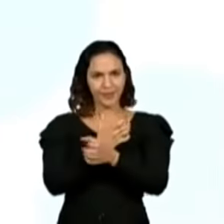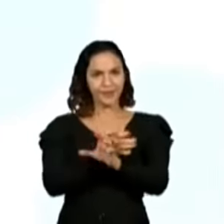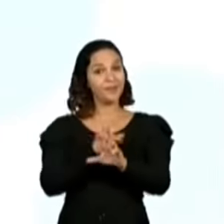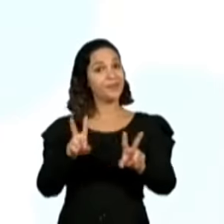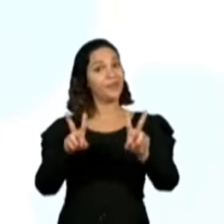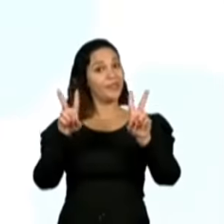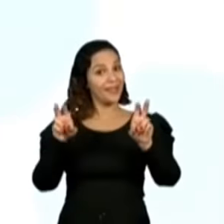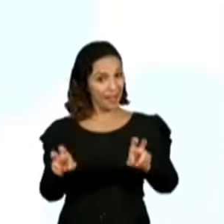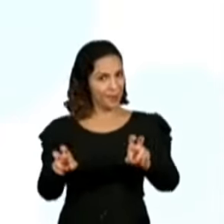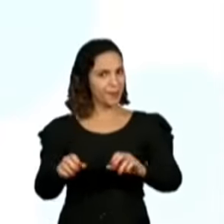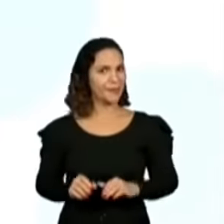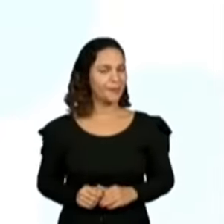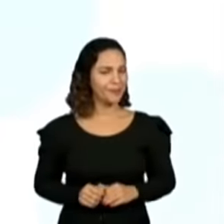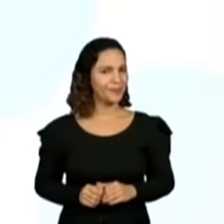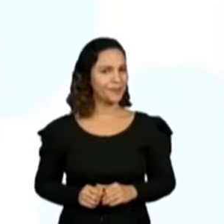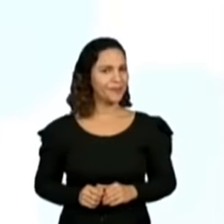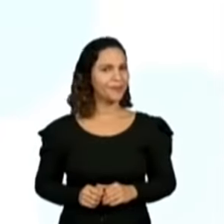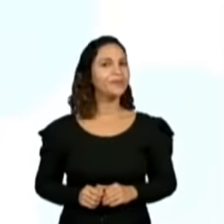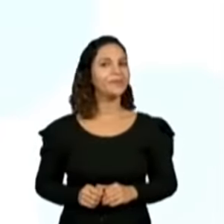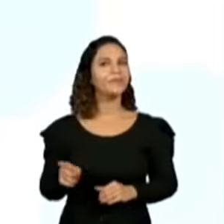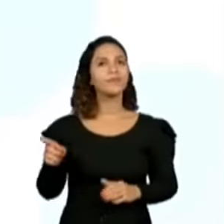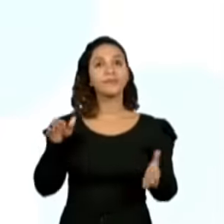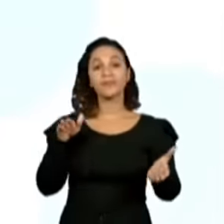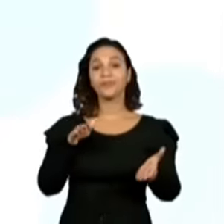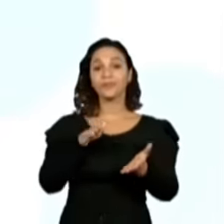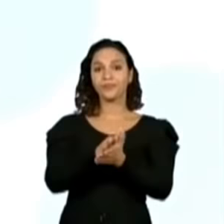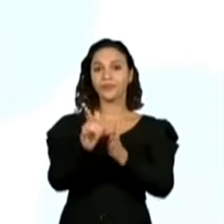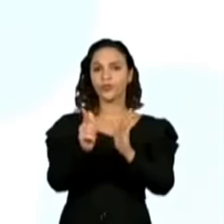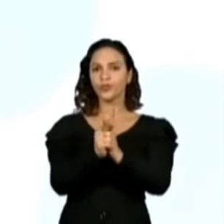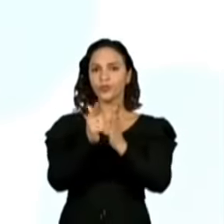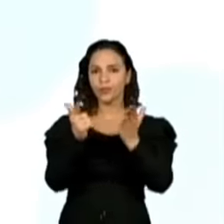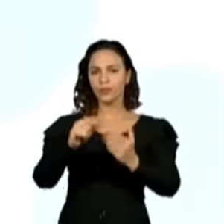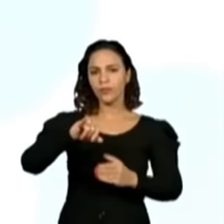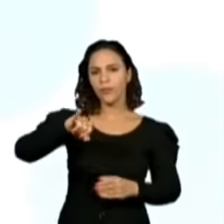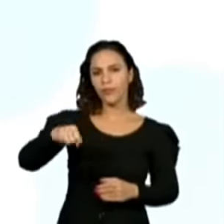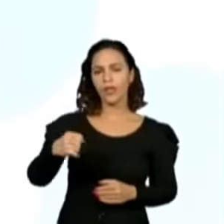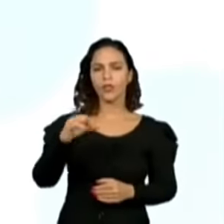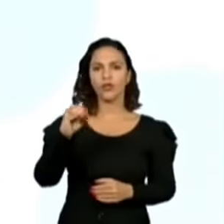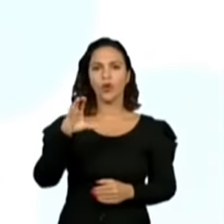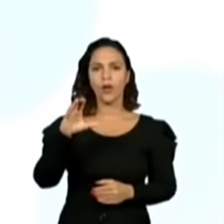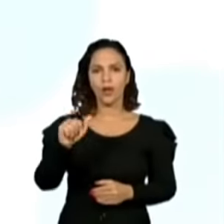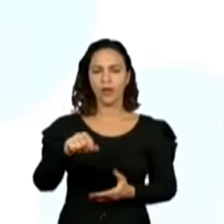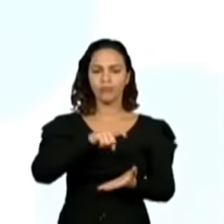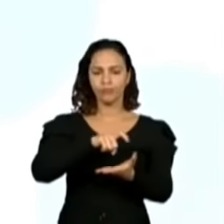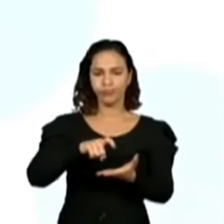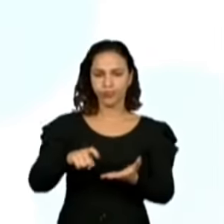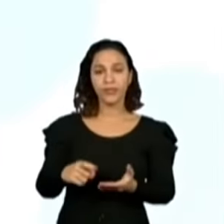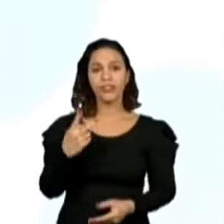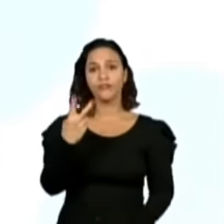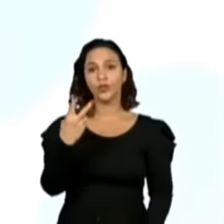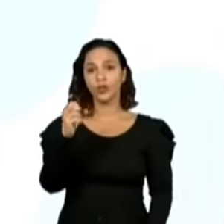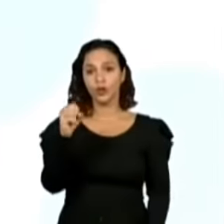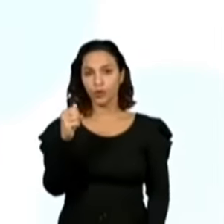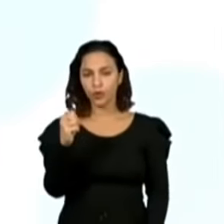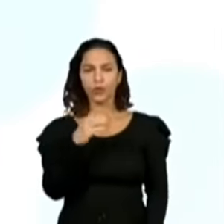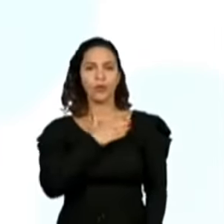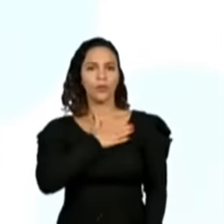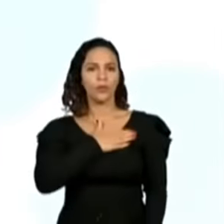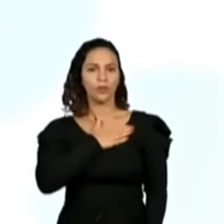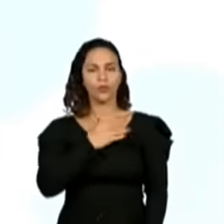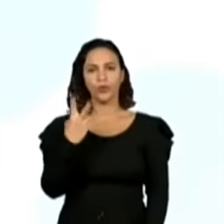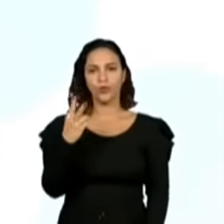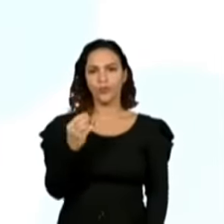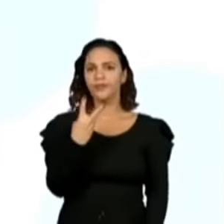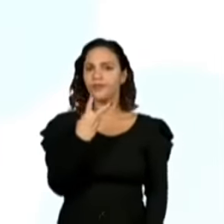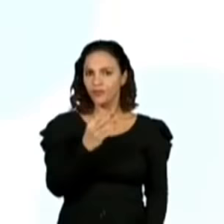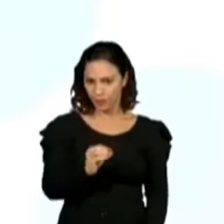nosso Você Sabia Que, Progenô? Ele foi publicado no jornal Joca, edições impressas, 28 de agosto de 2020. Você lê